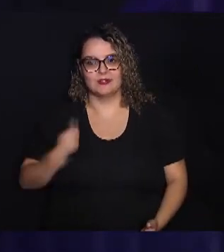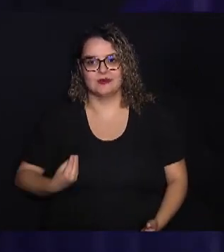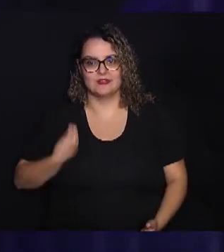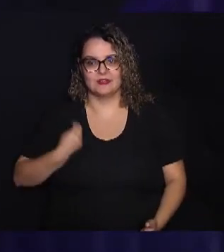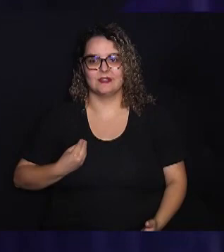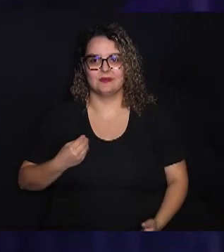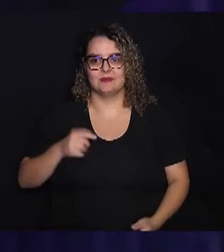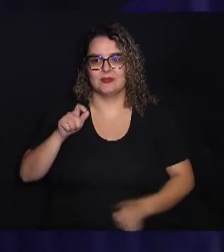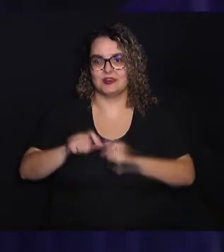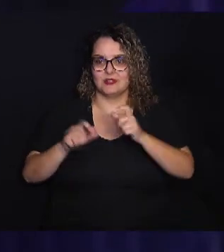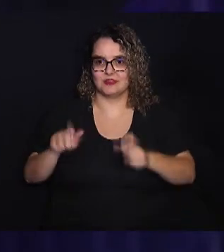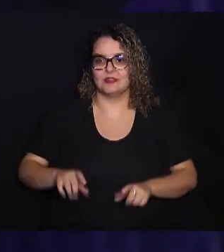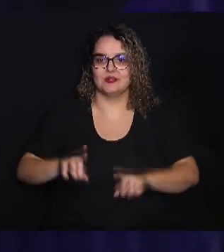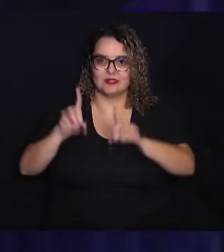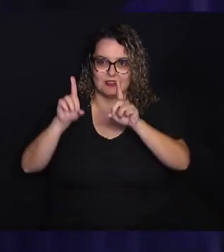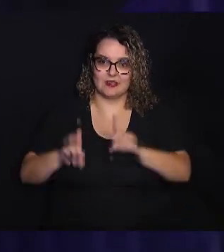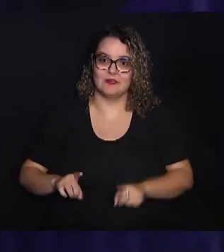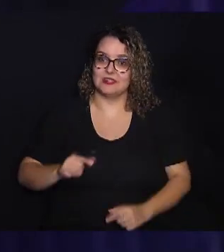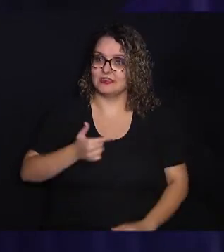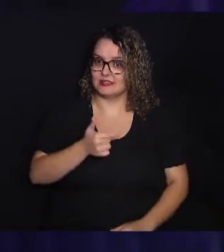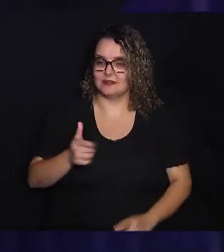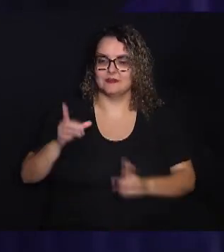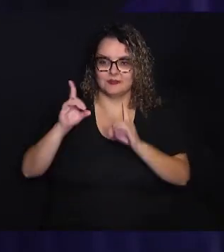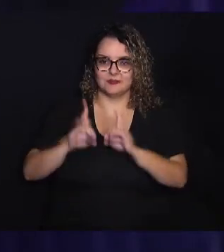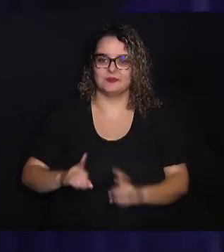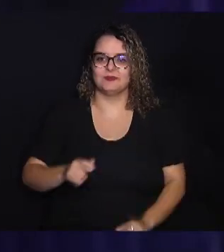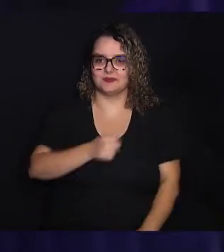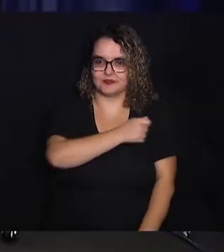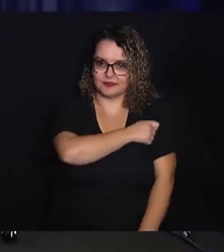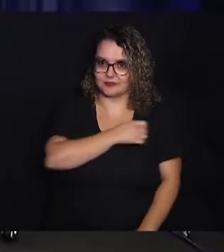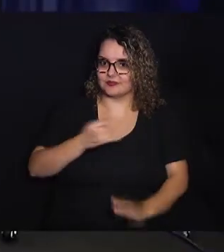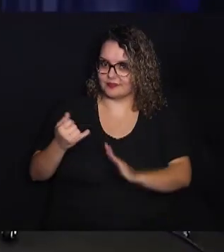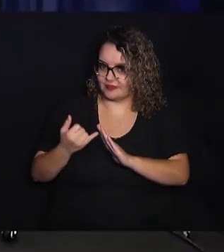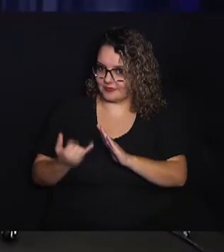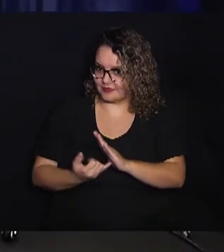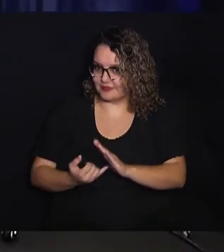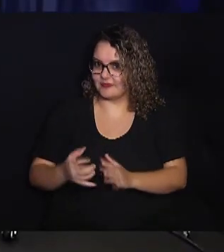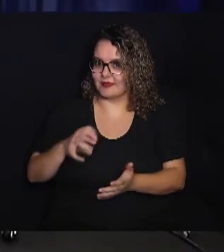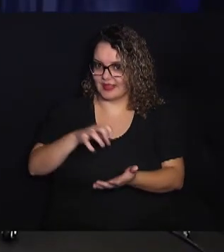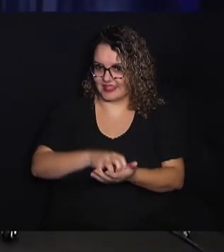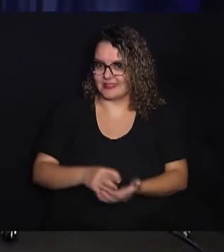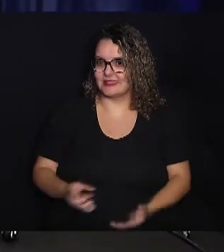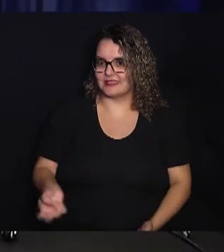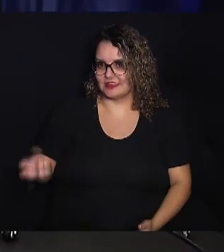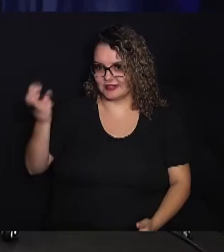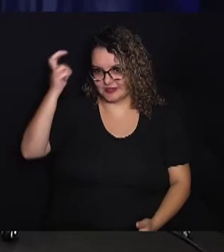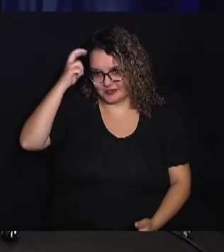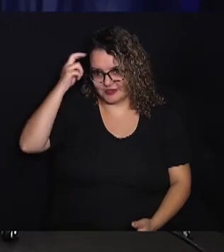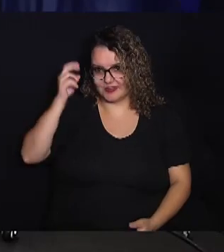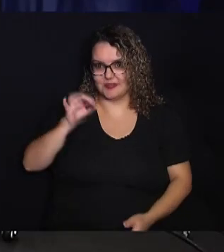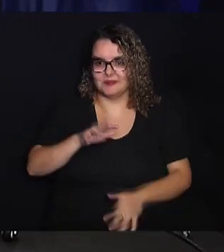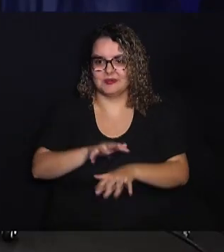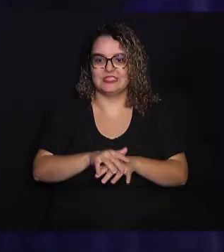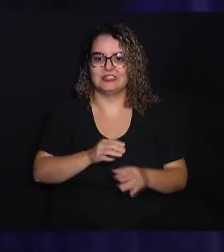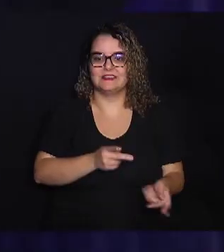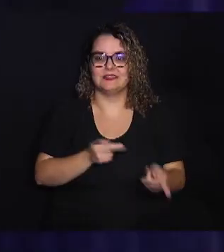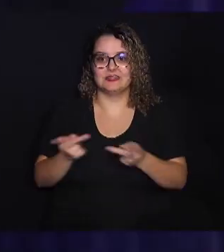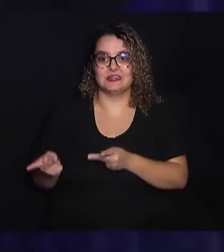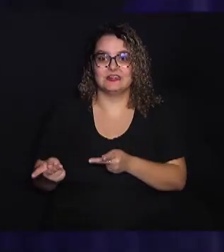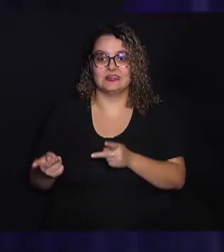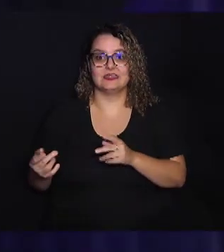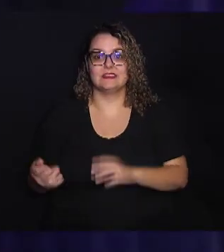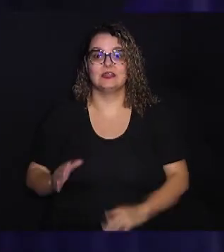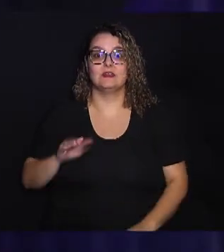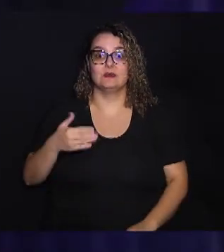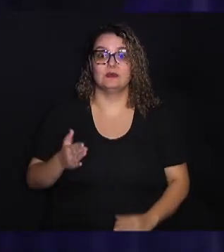tendo a visão, né? E os alunos do Instituto Cultural, o Centro Cultural Braille, estiveram na exposição quando ela esteve na